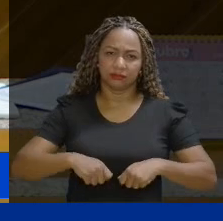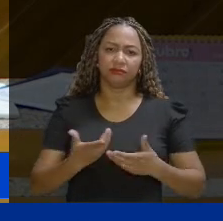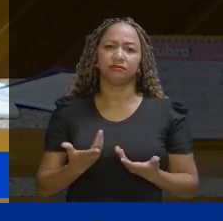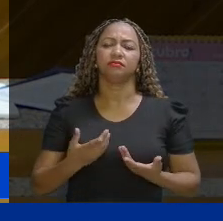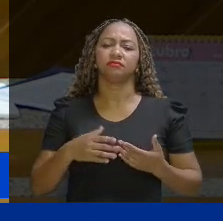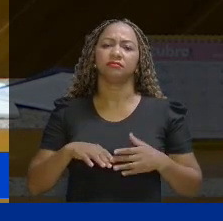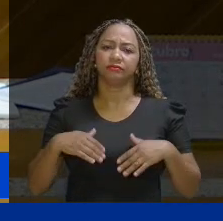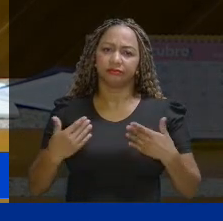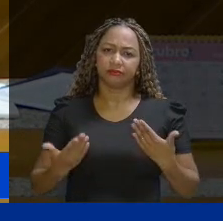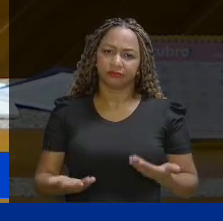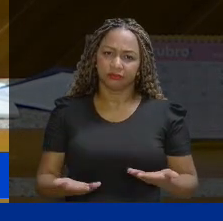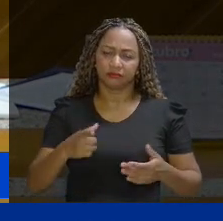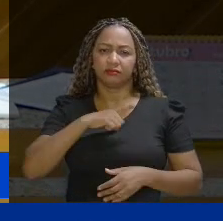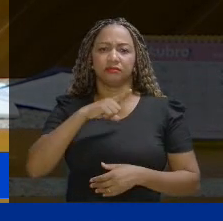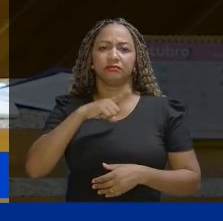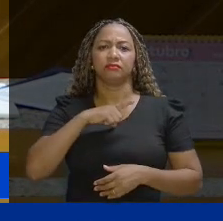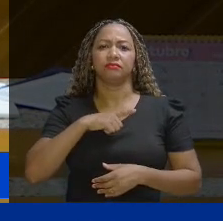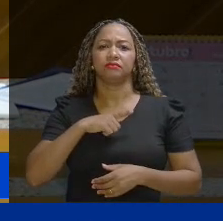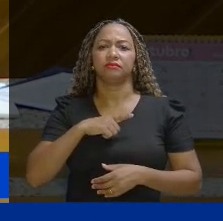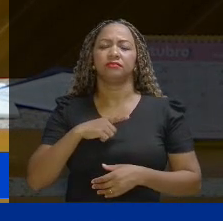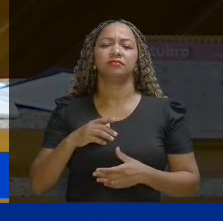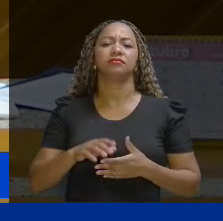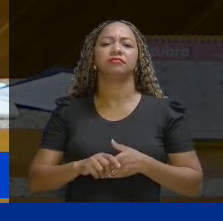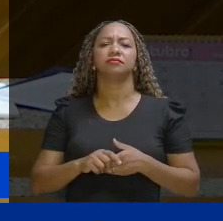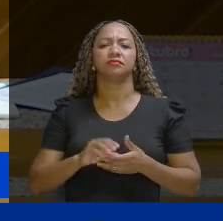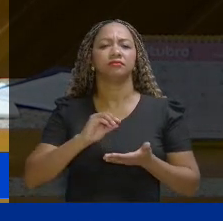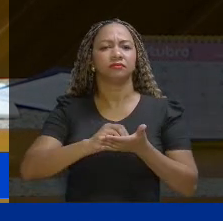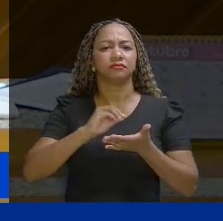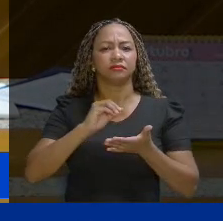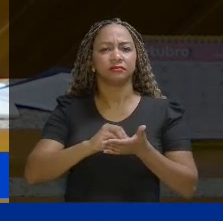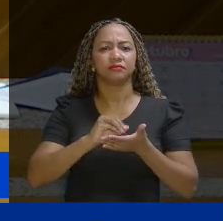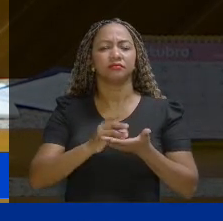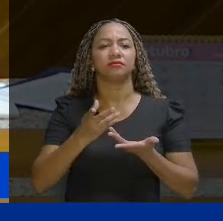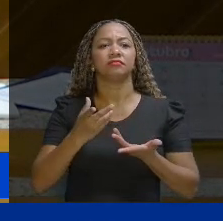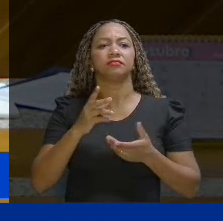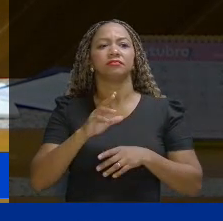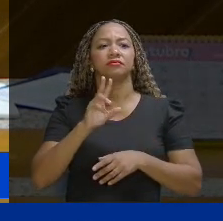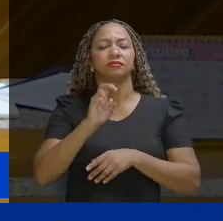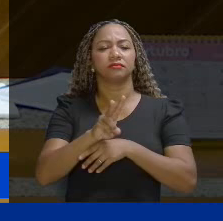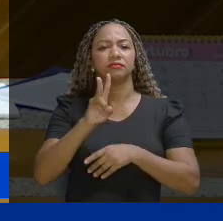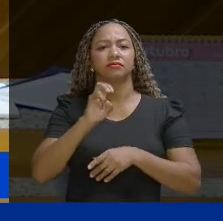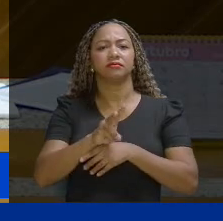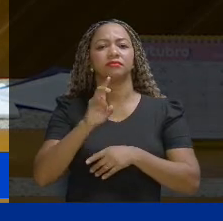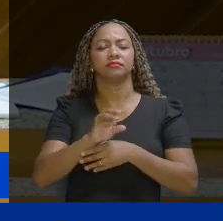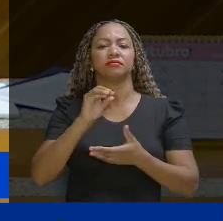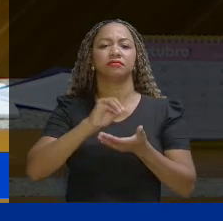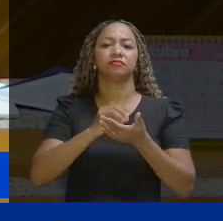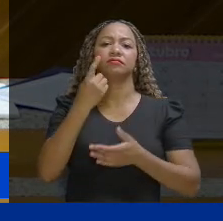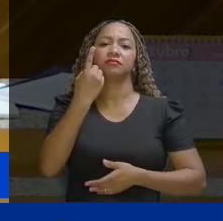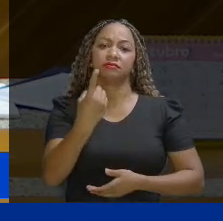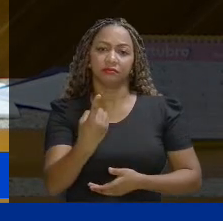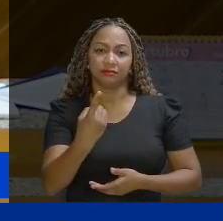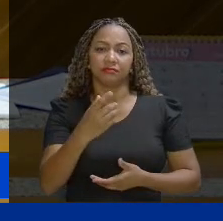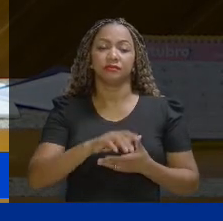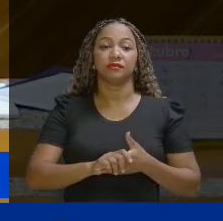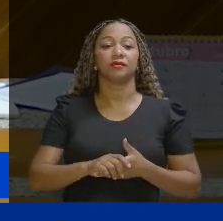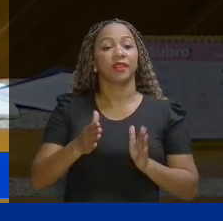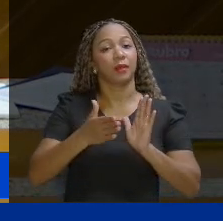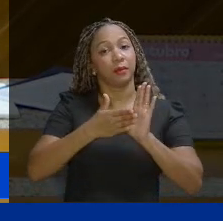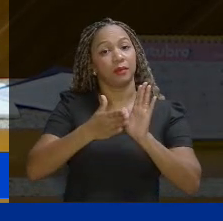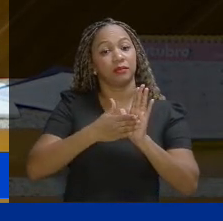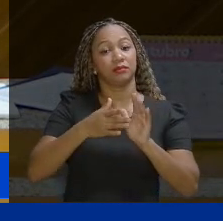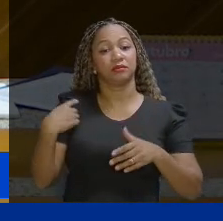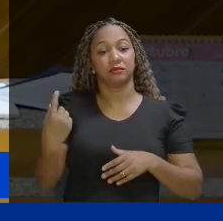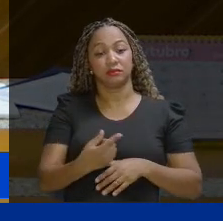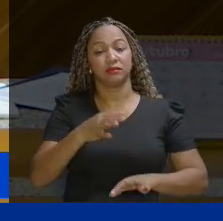Então, nós temos o quórum total, com exceção daquele que está vago. Então, a minha proposta é que nós julguemos